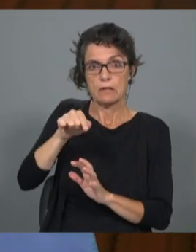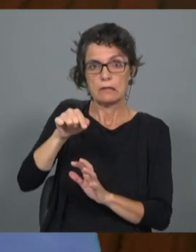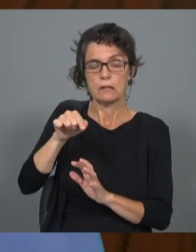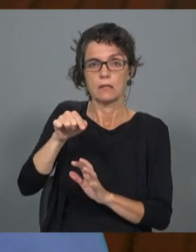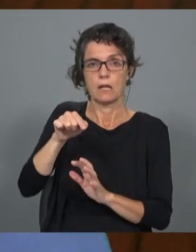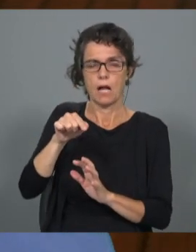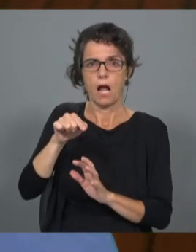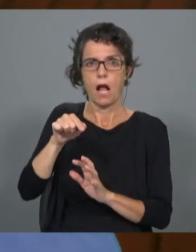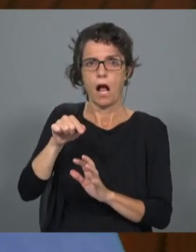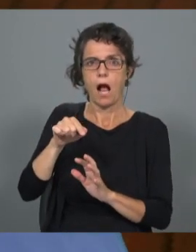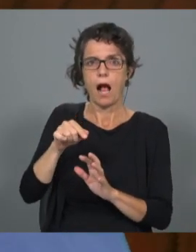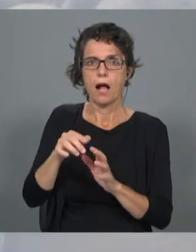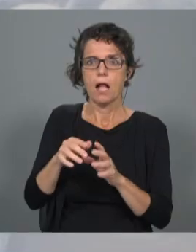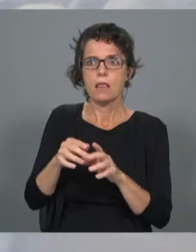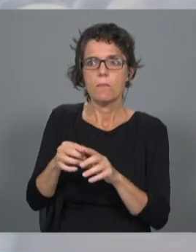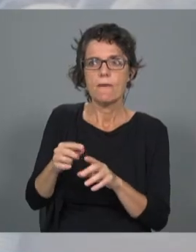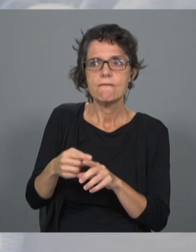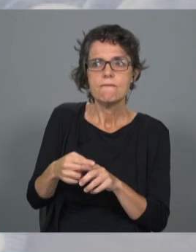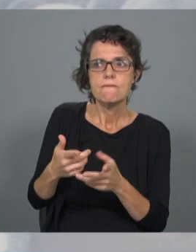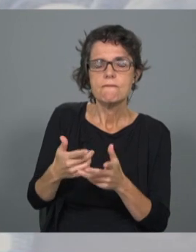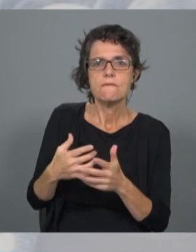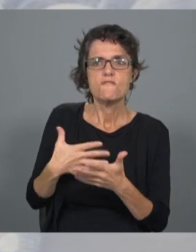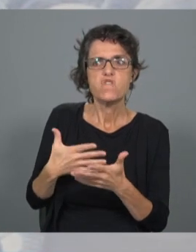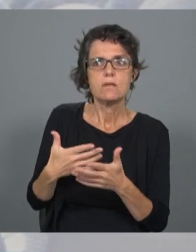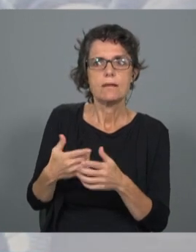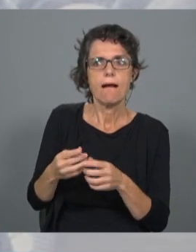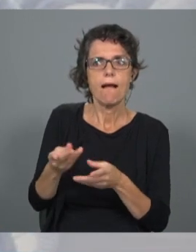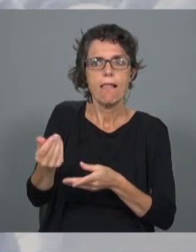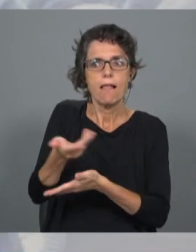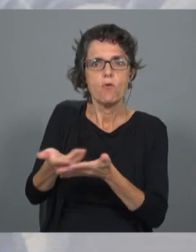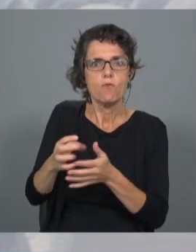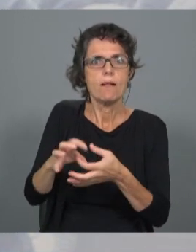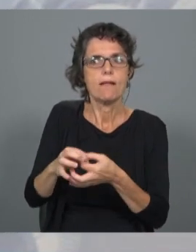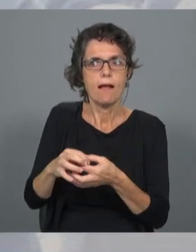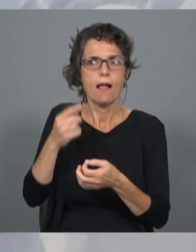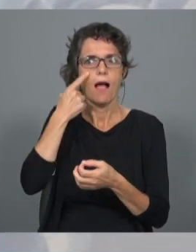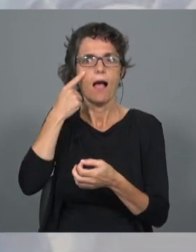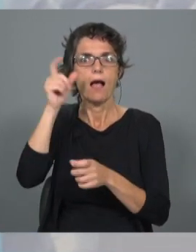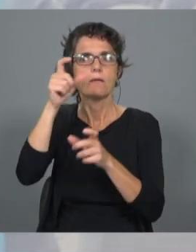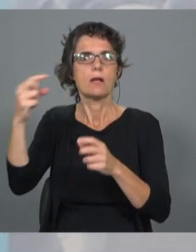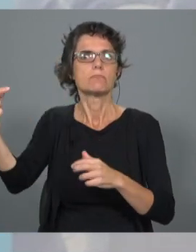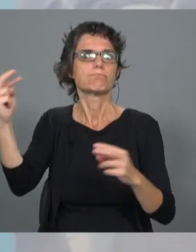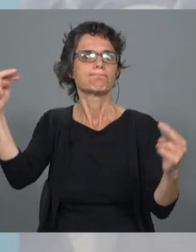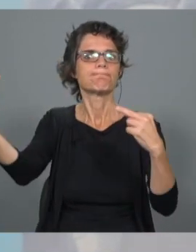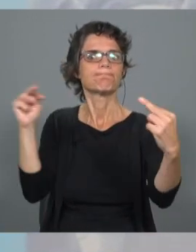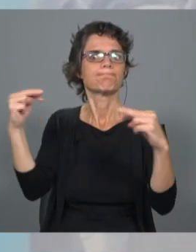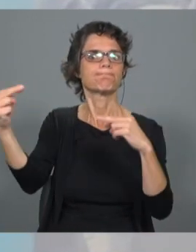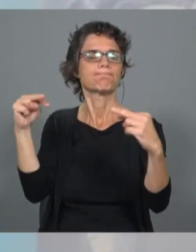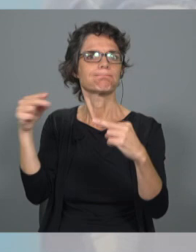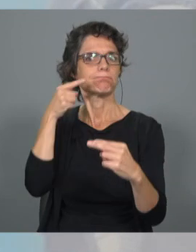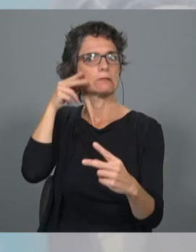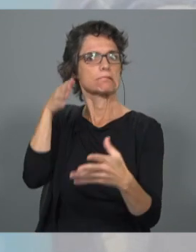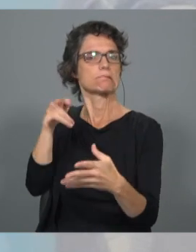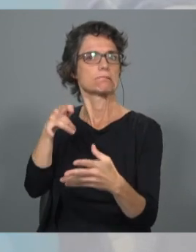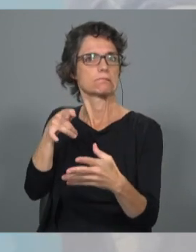particularmente disputada por interesses económicos, não é? Por riquezas Sim. naturais e Sim. que há muita vontade de explorar ali determinados